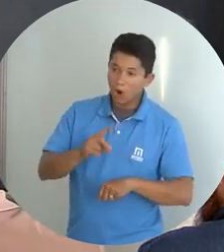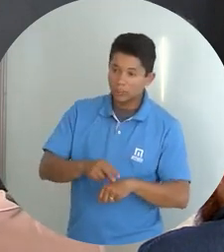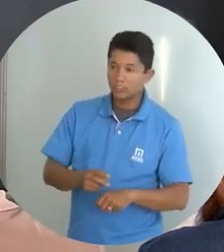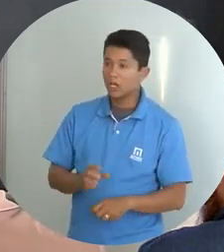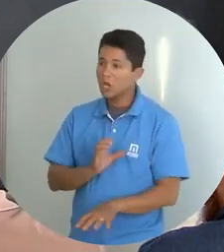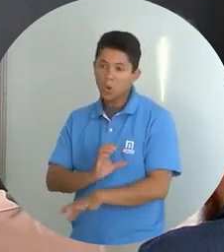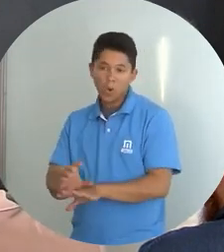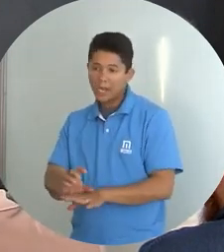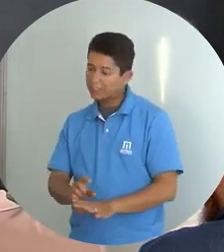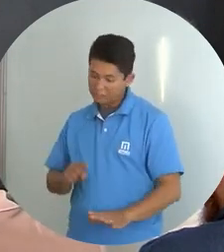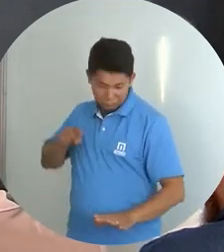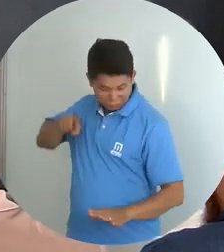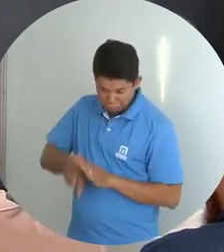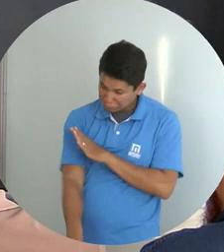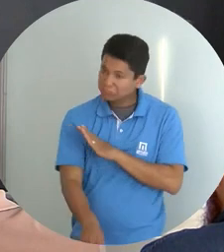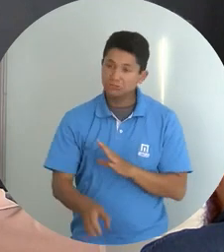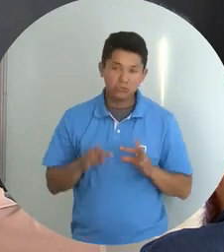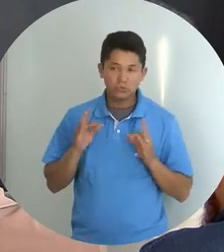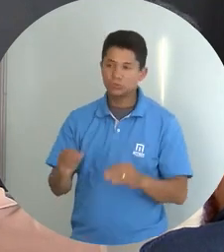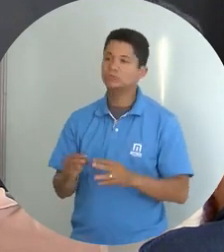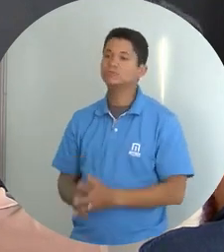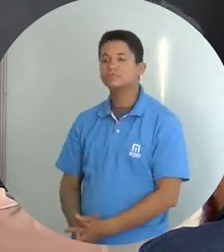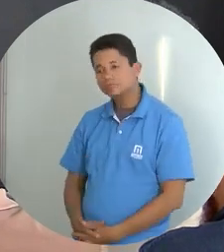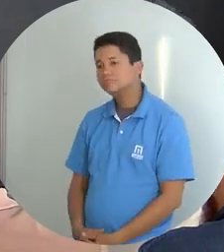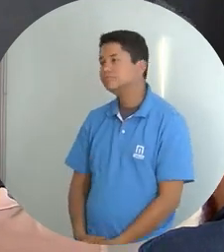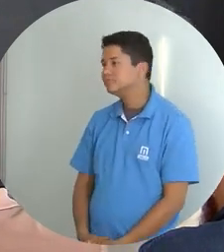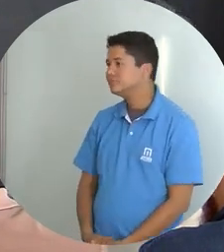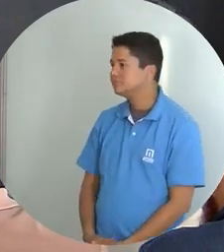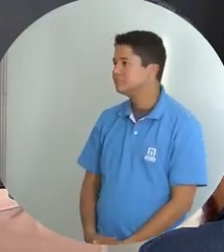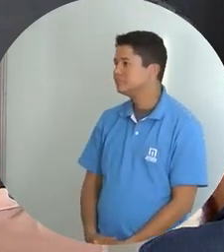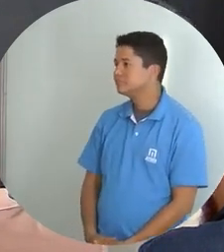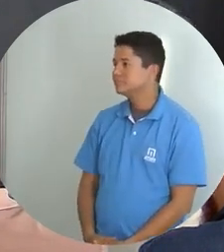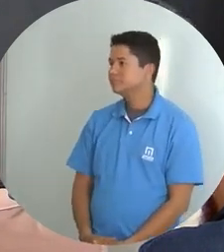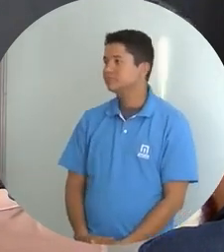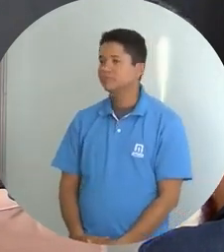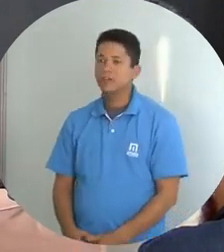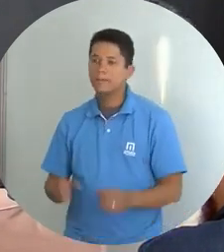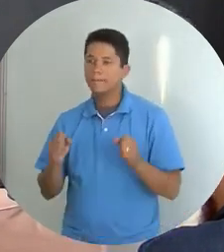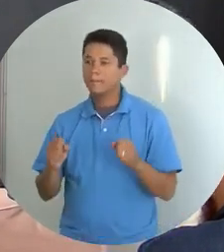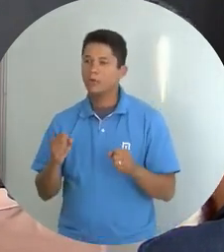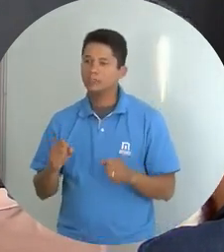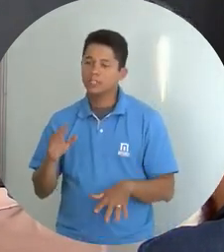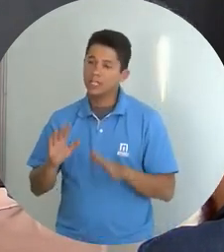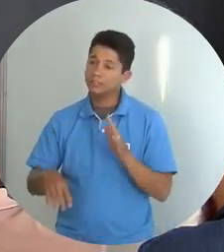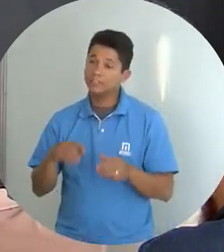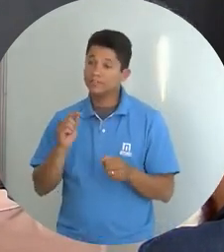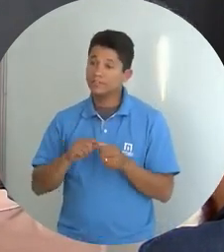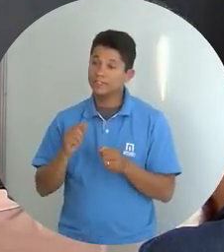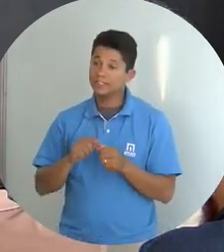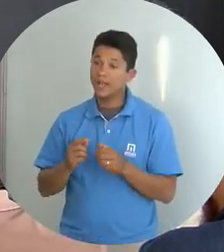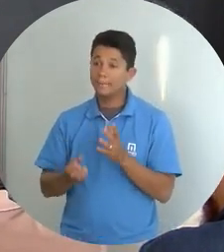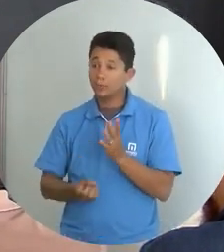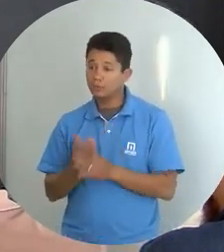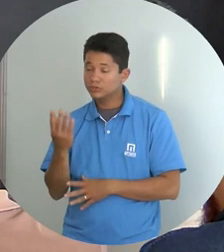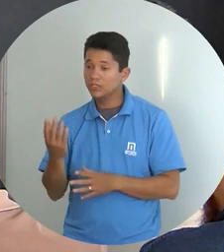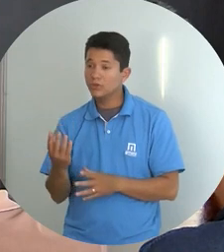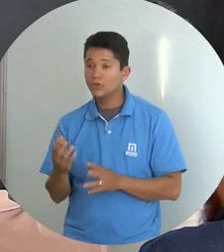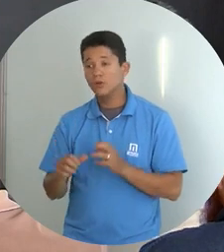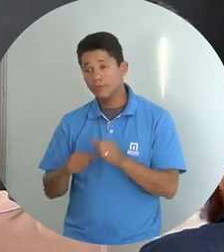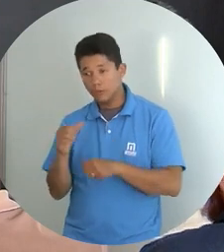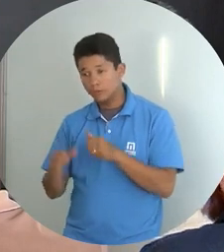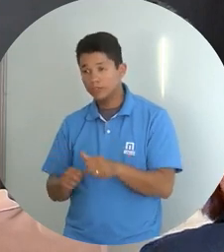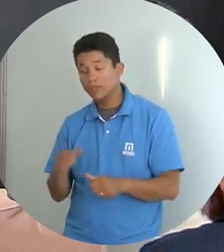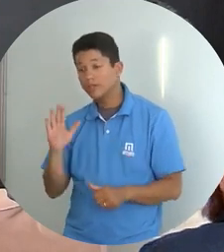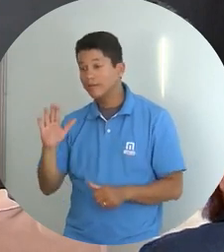ela atravessa praticamente tudo, né, gente? A produção pode alterar um pouquinho, mas fazendo o planejamento, sabendo o